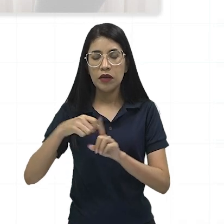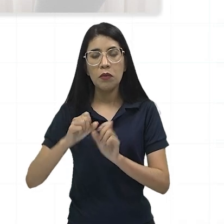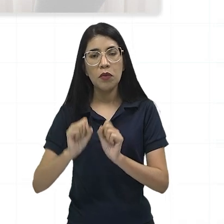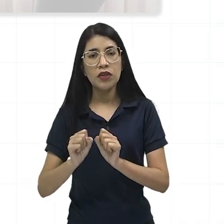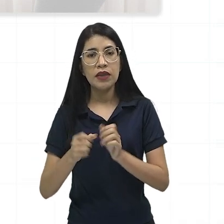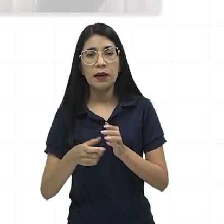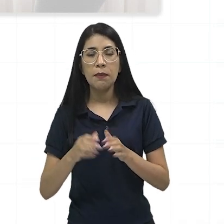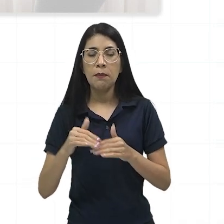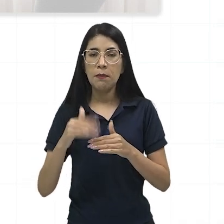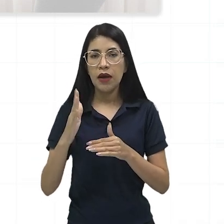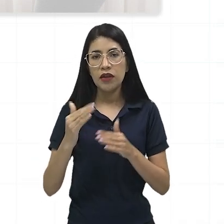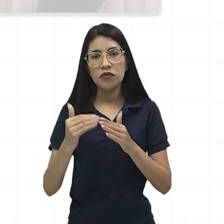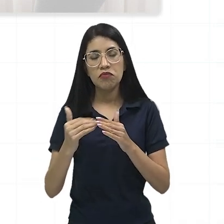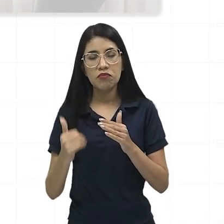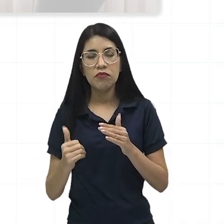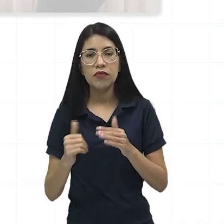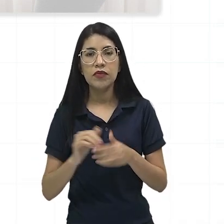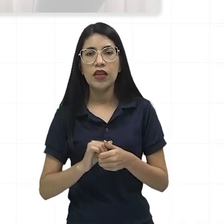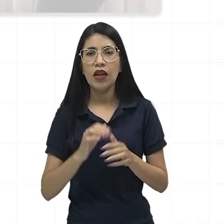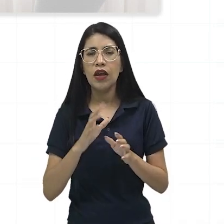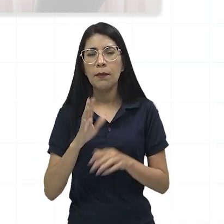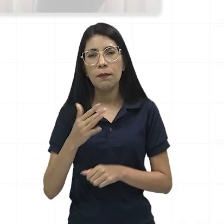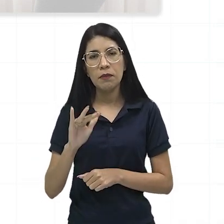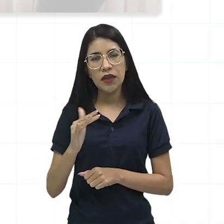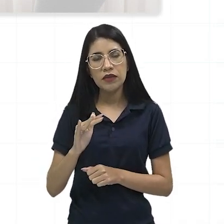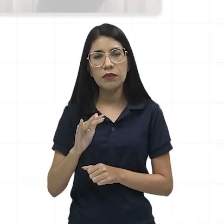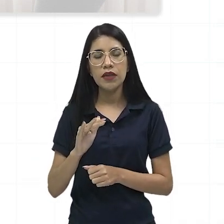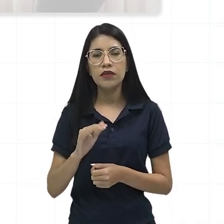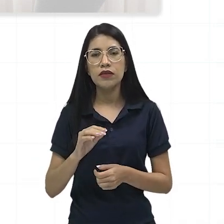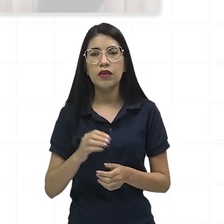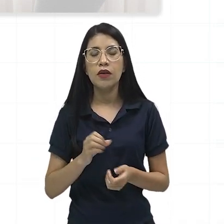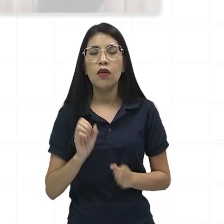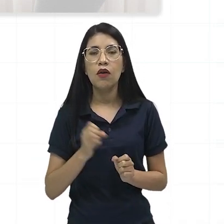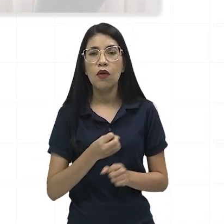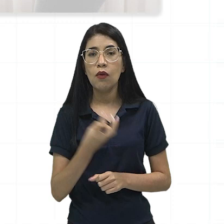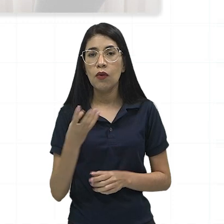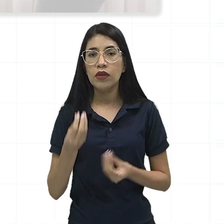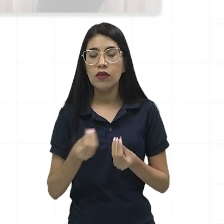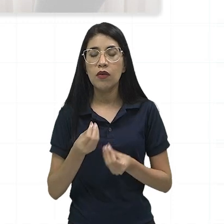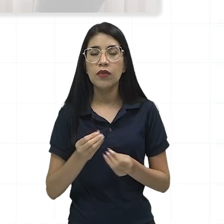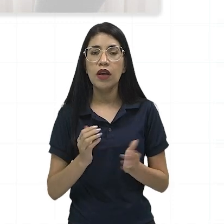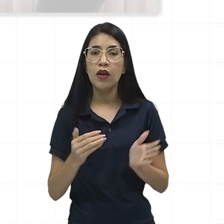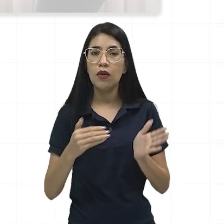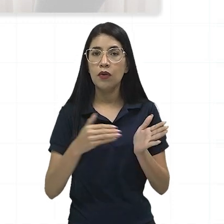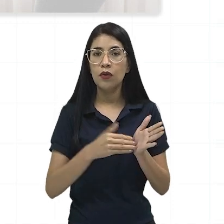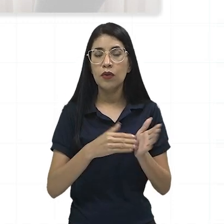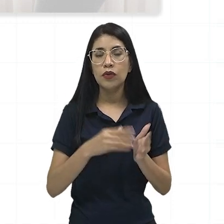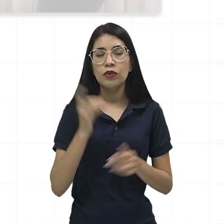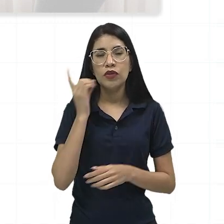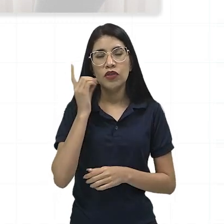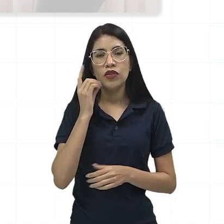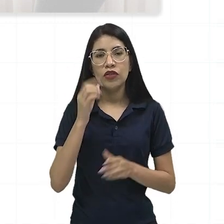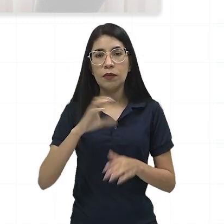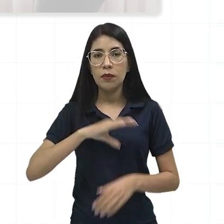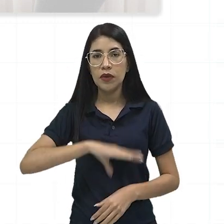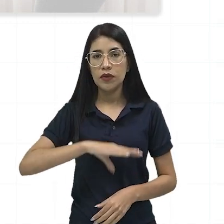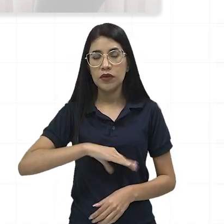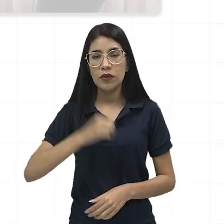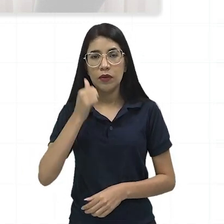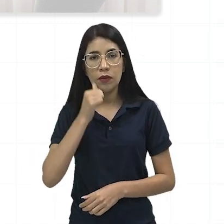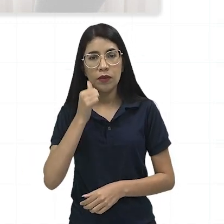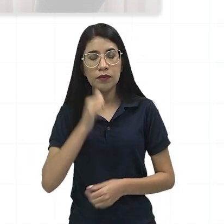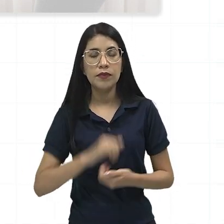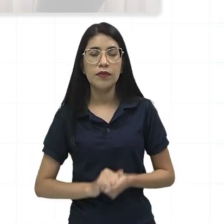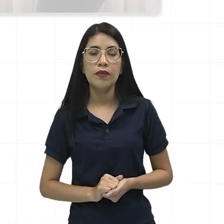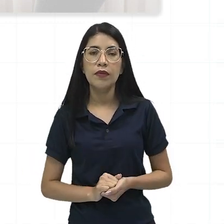pouco menos. Essa aí é uma soma aproximada, contados a partir da última gravidez da mãezinha. Com